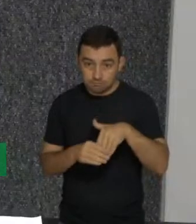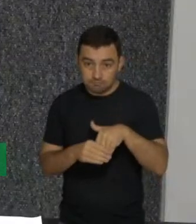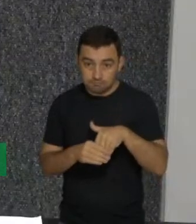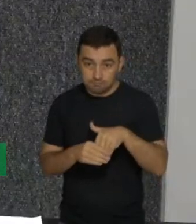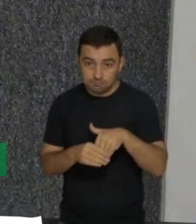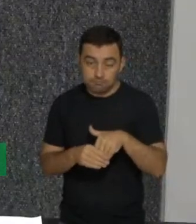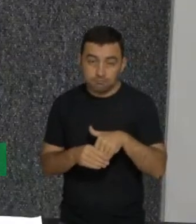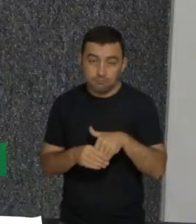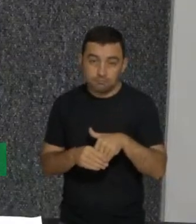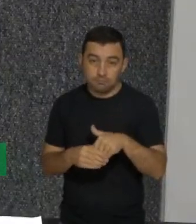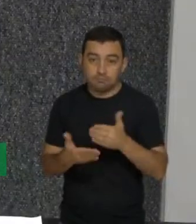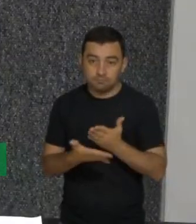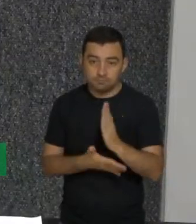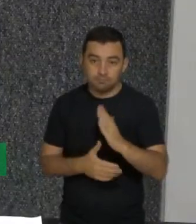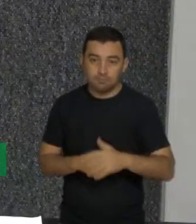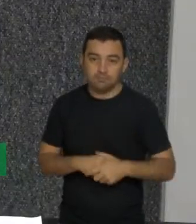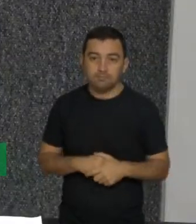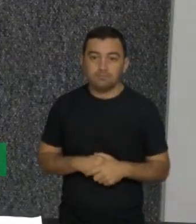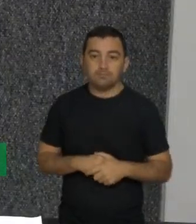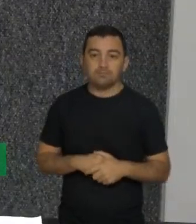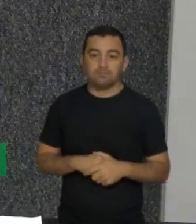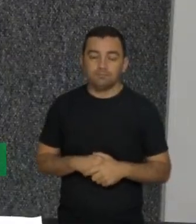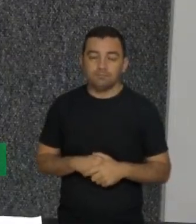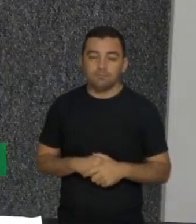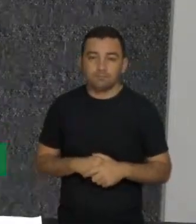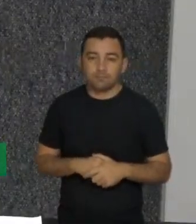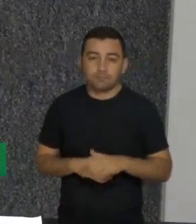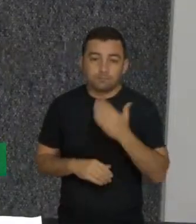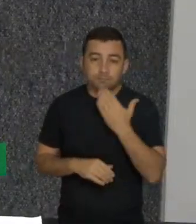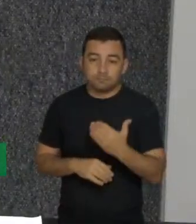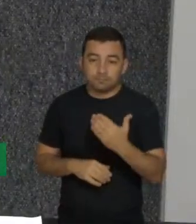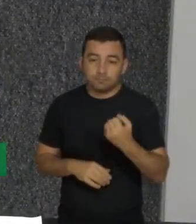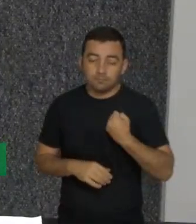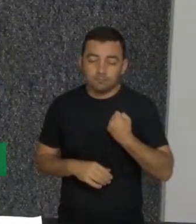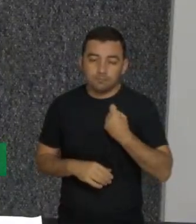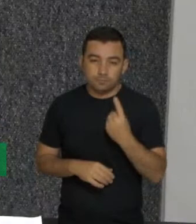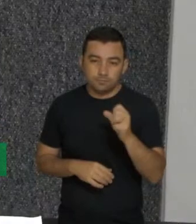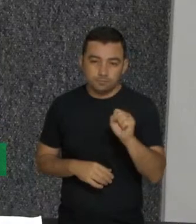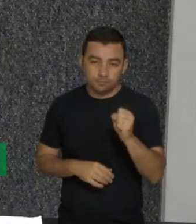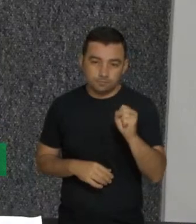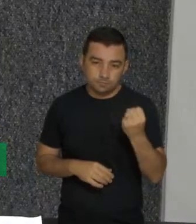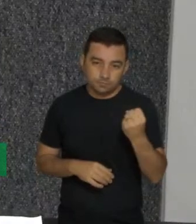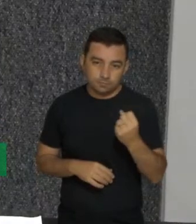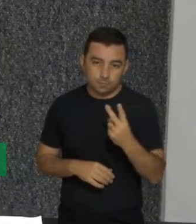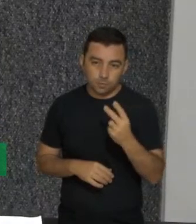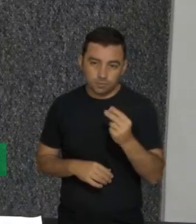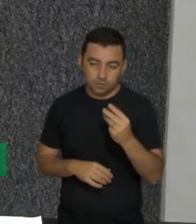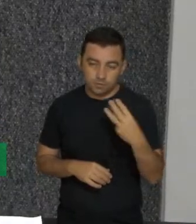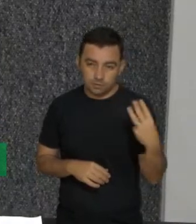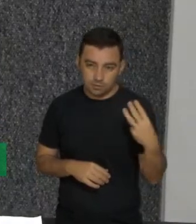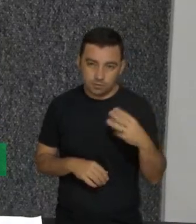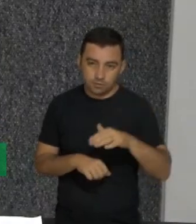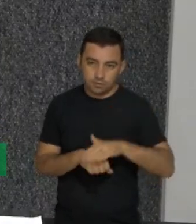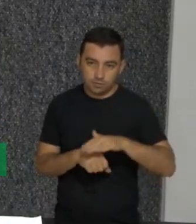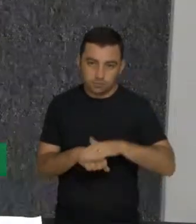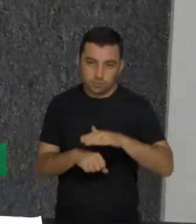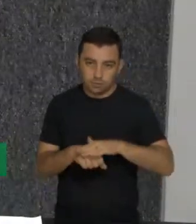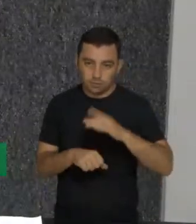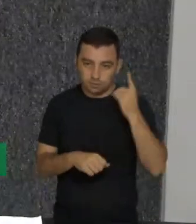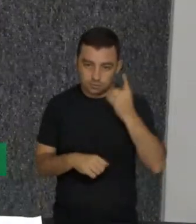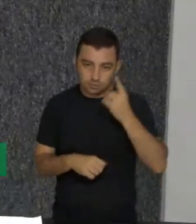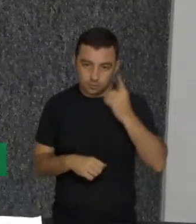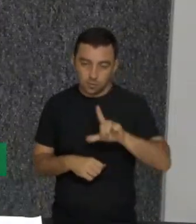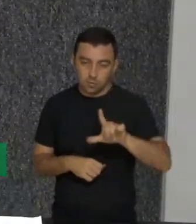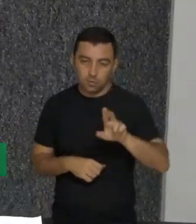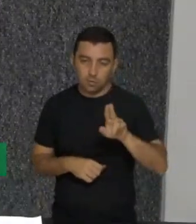estão aprovado requerimento 188 2023 de auditoria do deputado Lucas